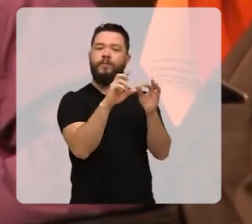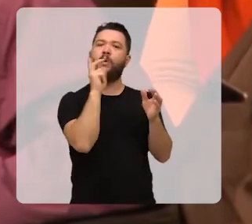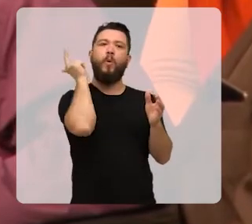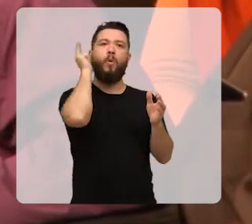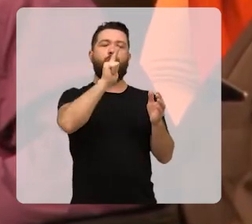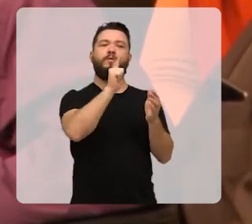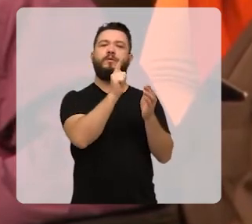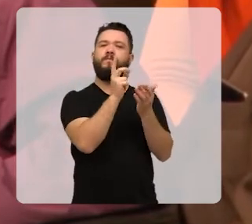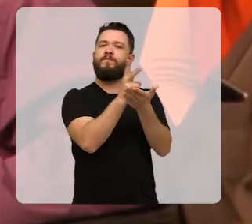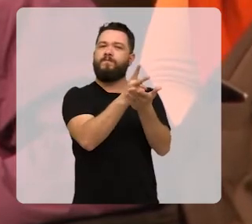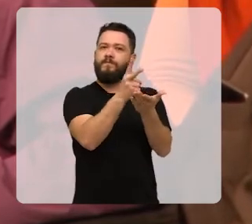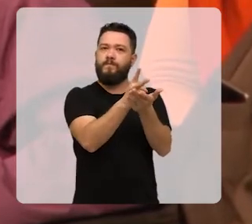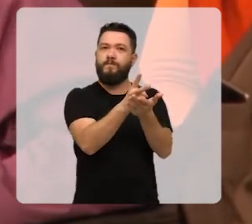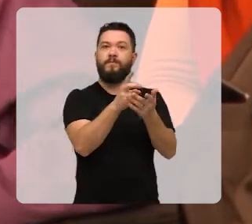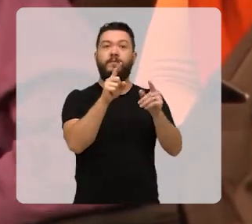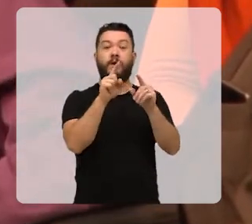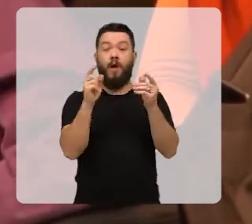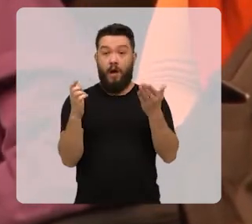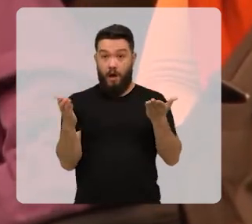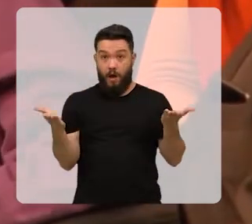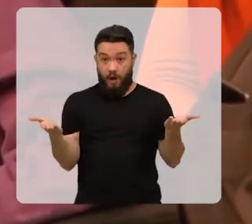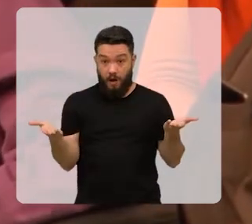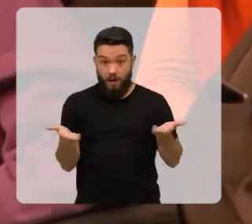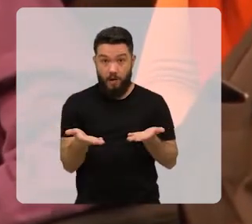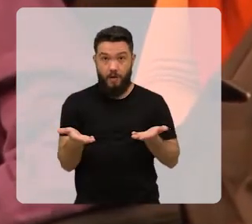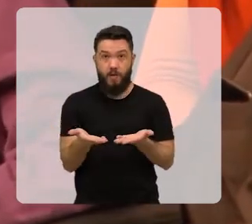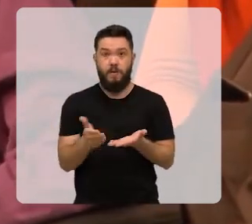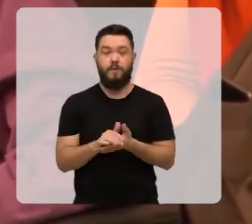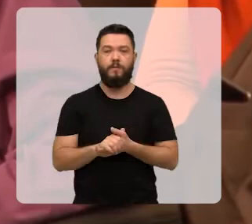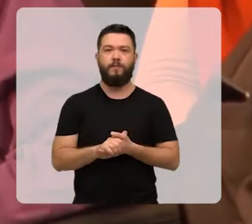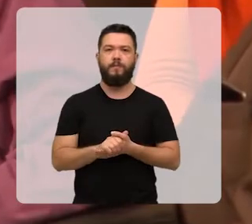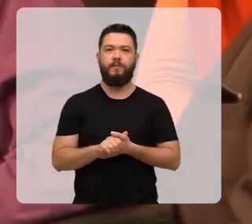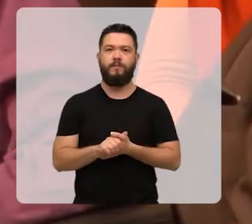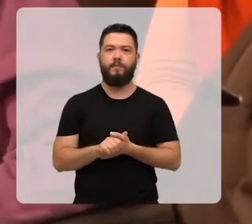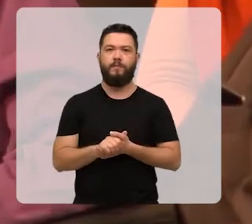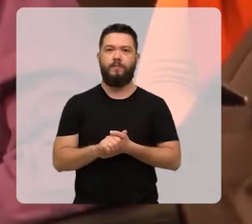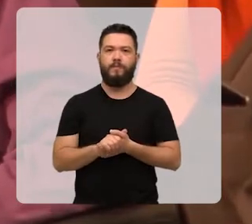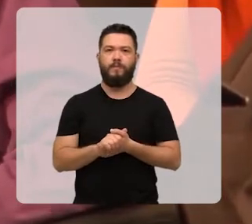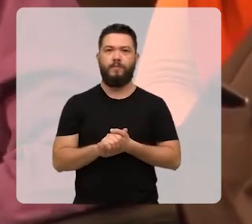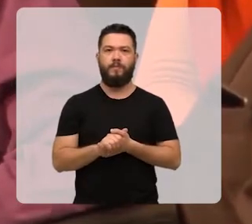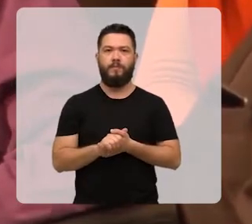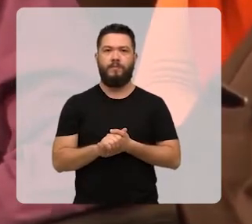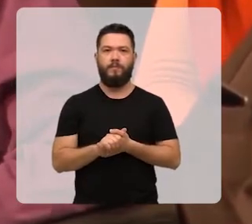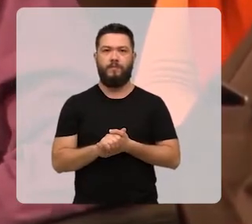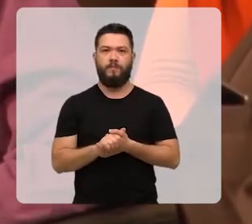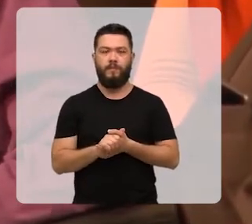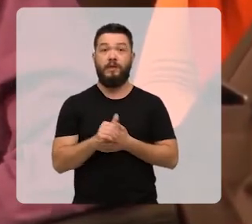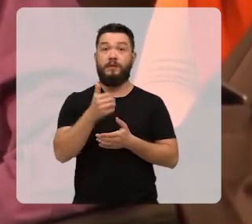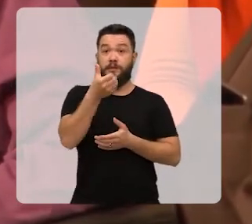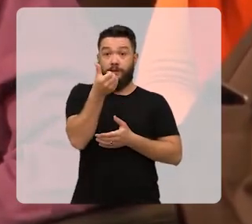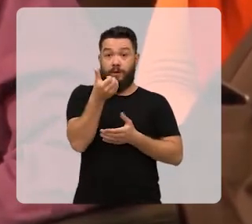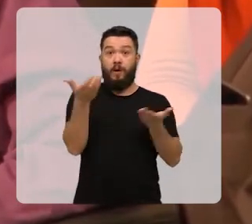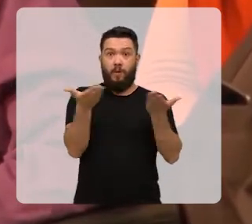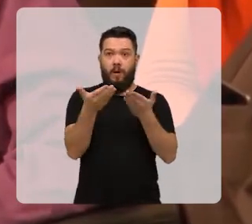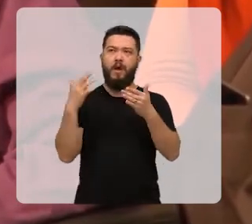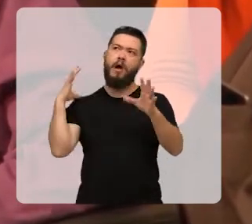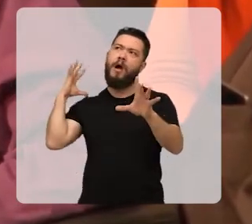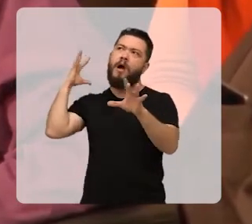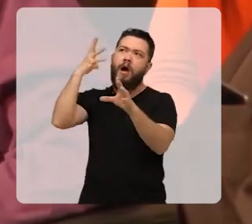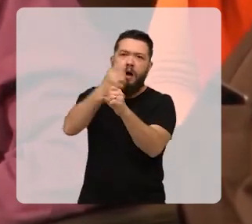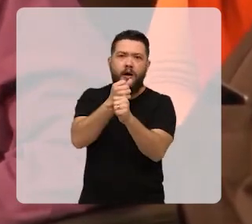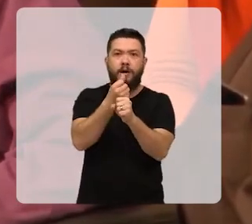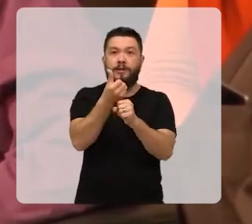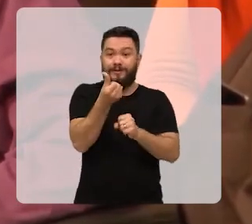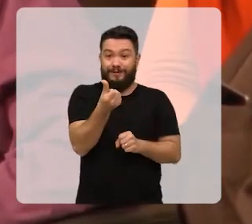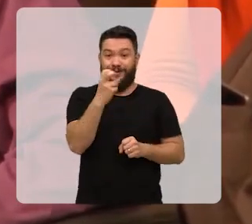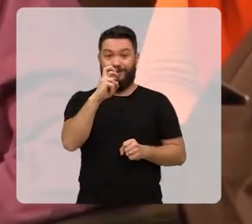No meu caso, celebramos 65 anos de